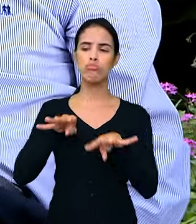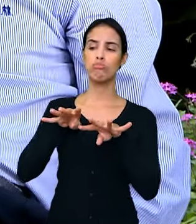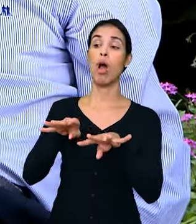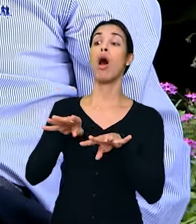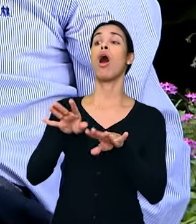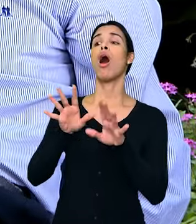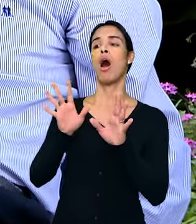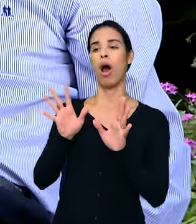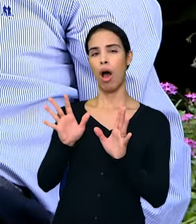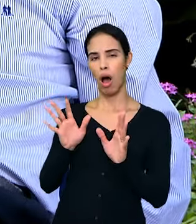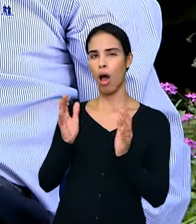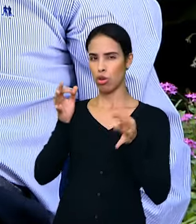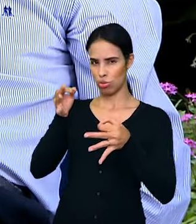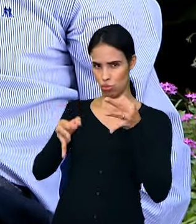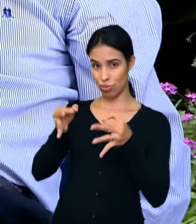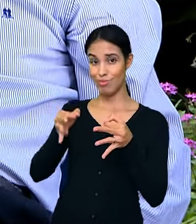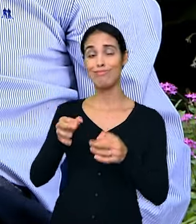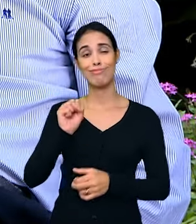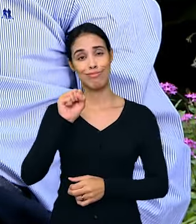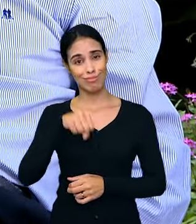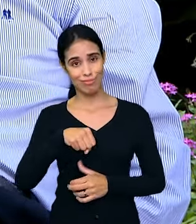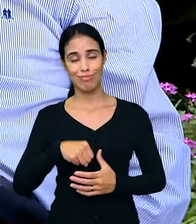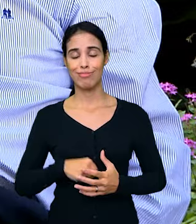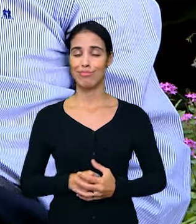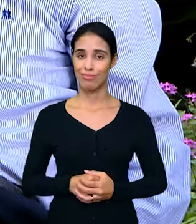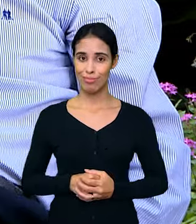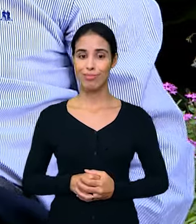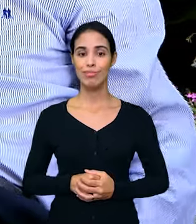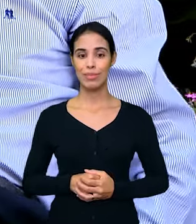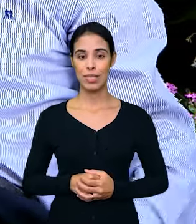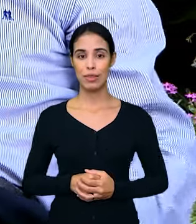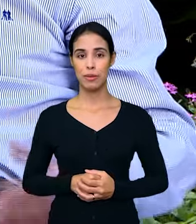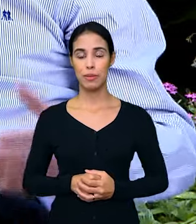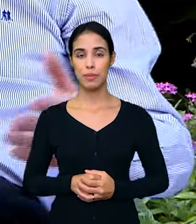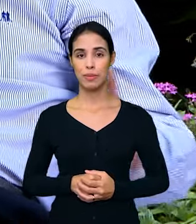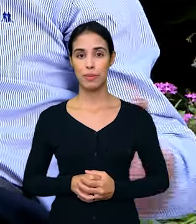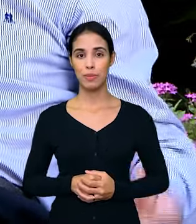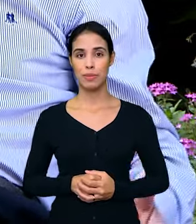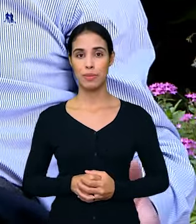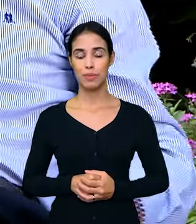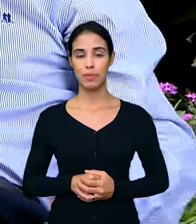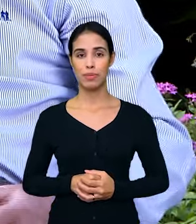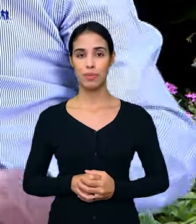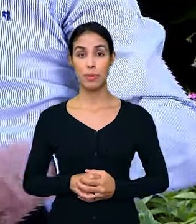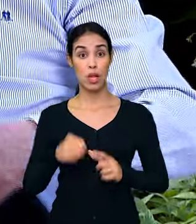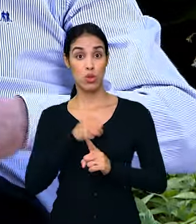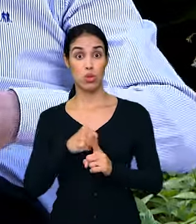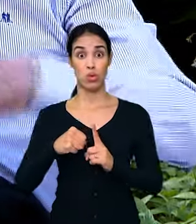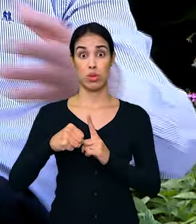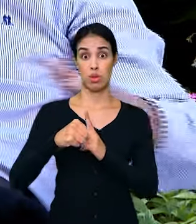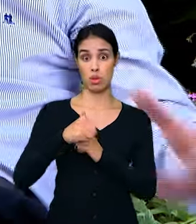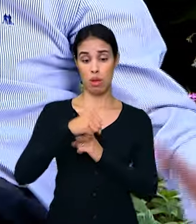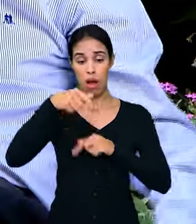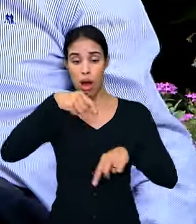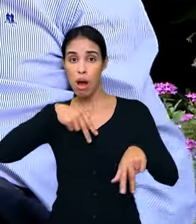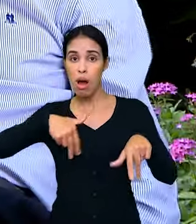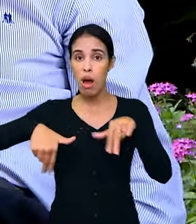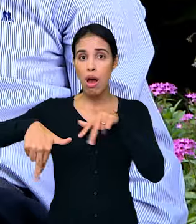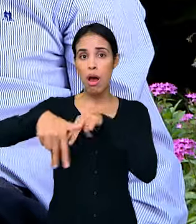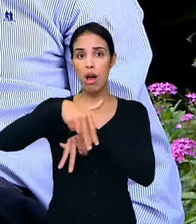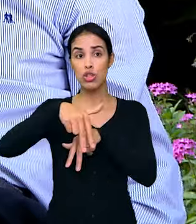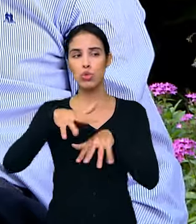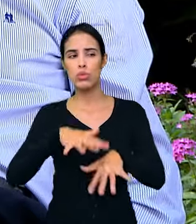Sem dúvida, porque a sociedade, digamos, ela olha muito para o valor que tem